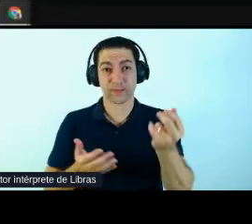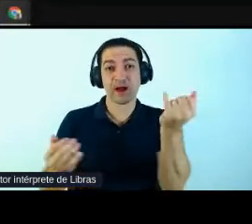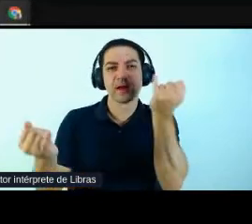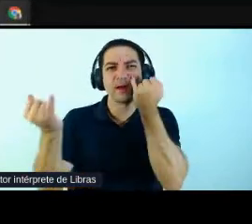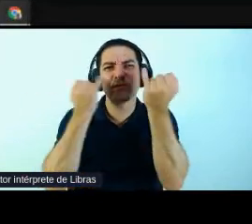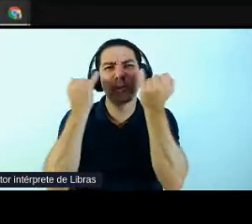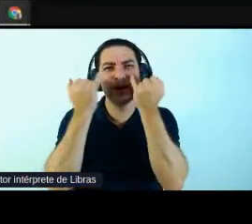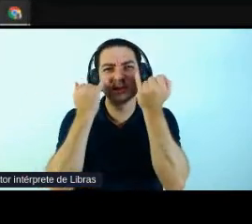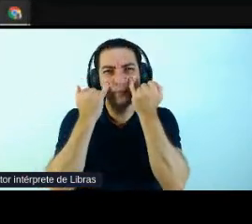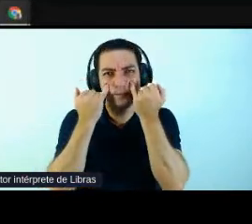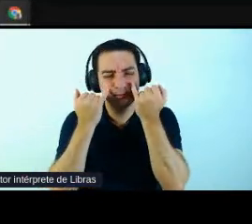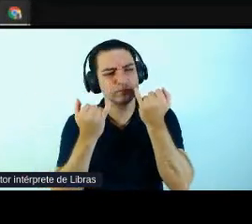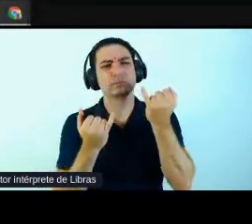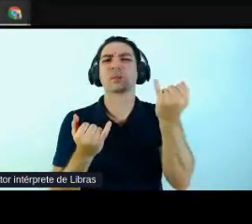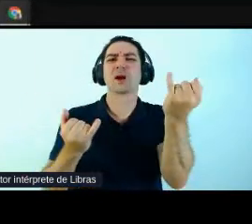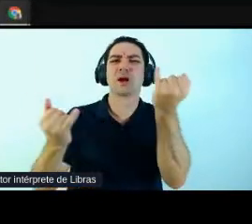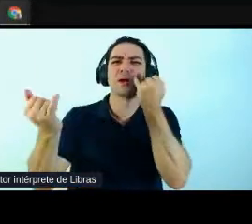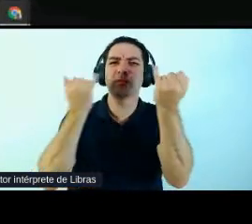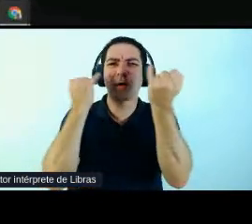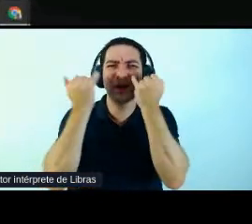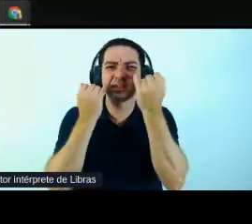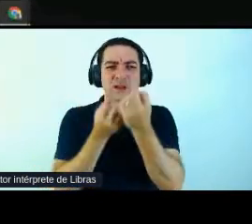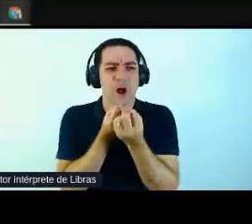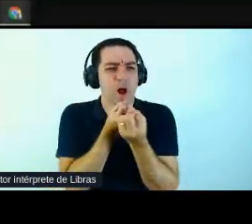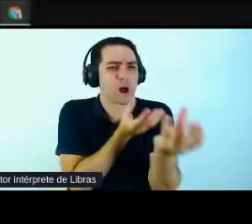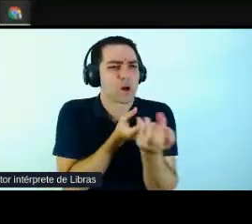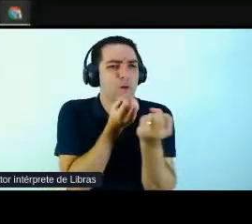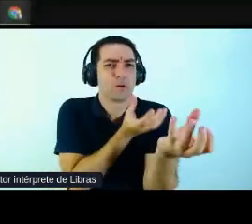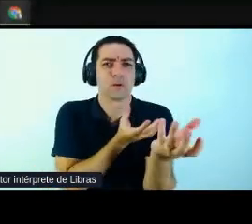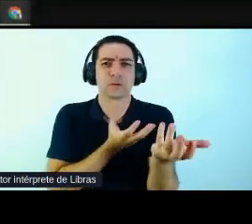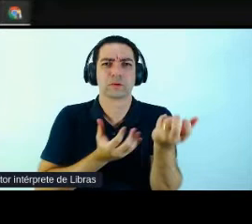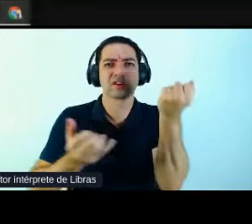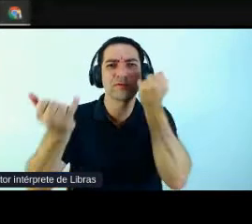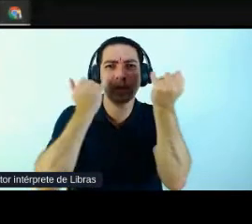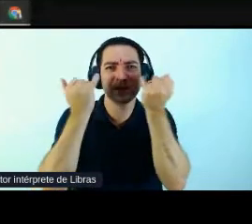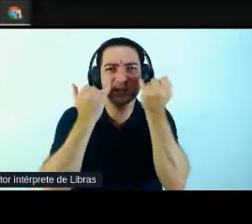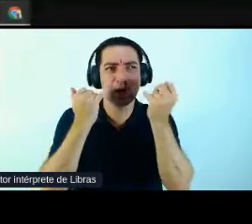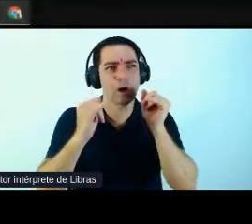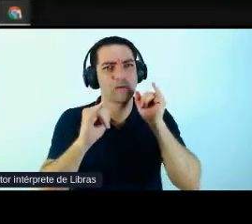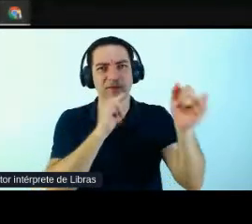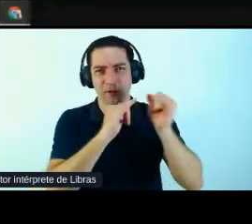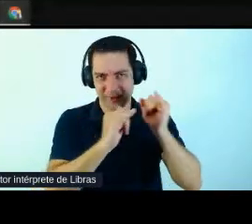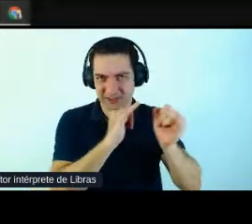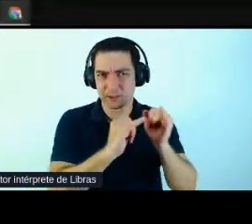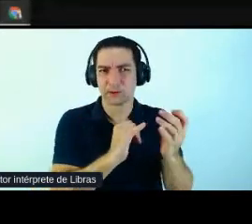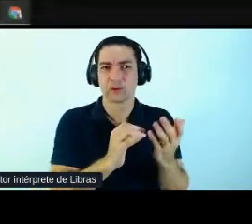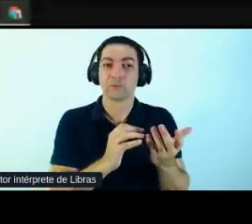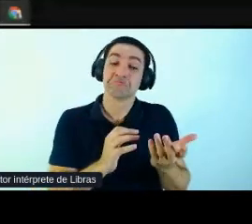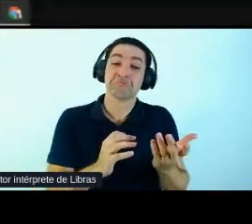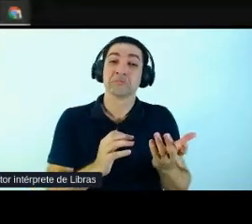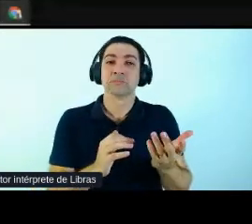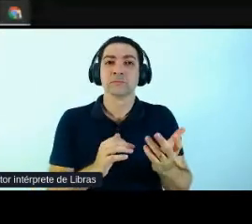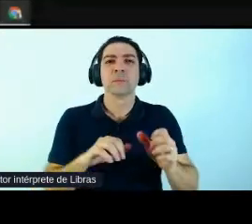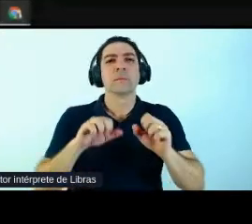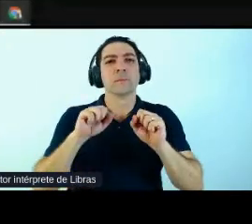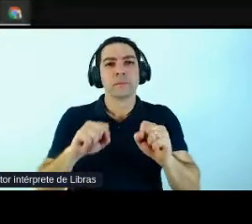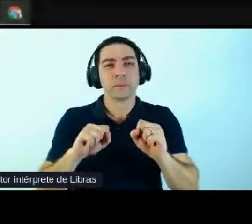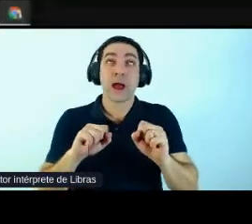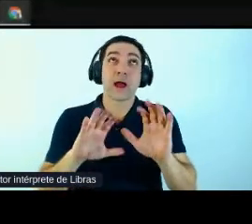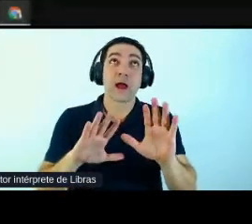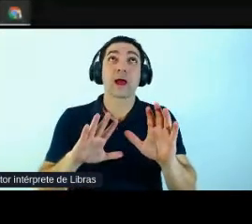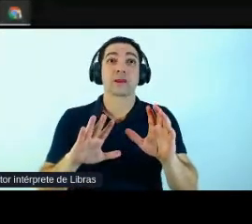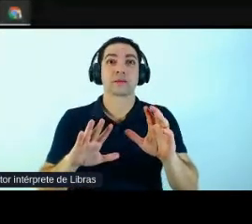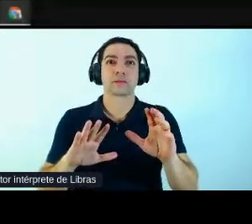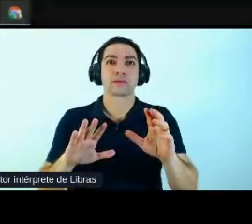Informação, a gente pode, pode ter uma informação, né, é ter um poder, é ter